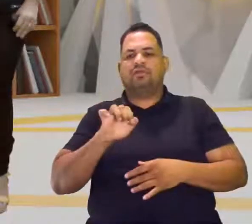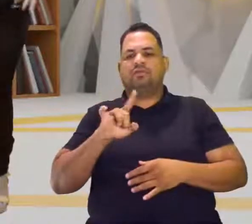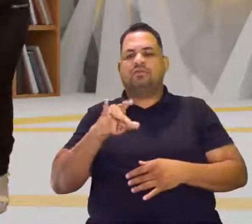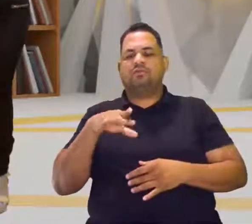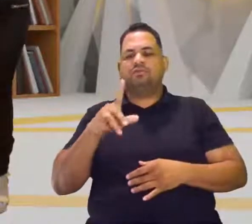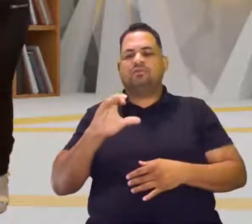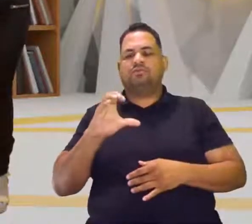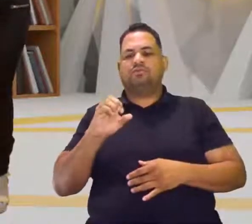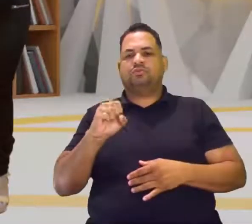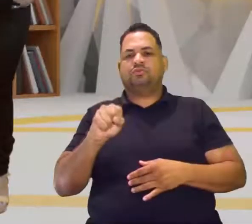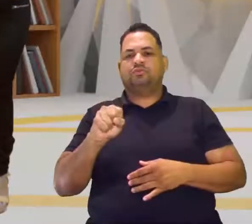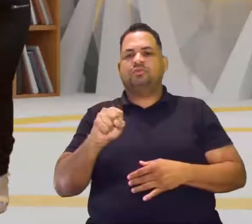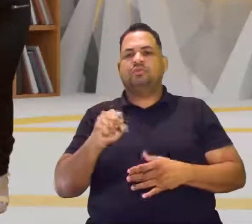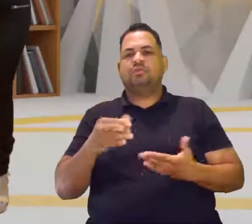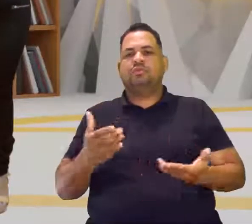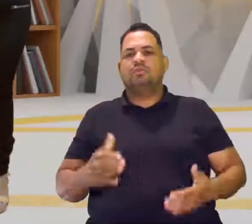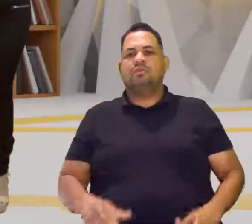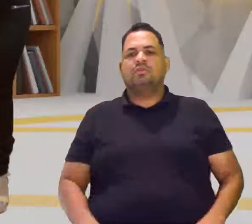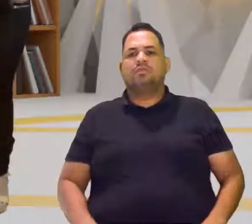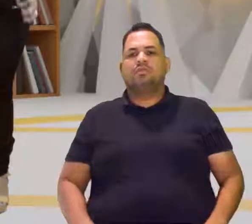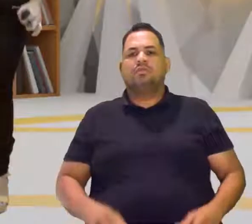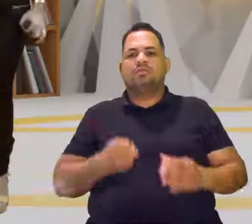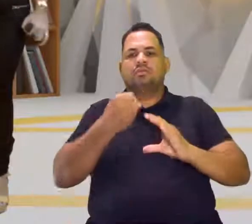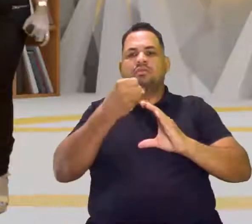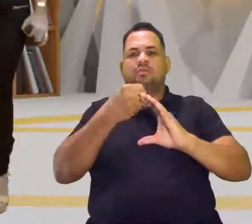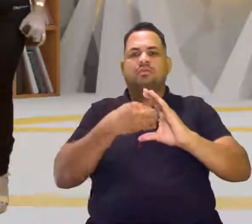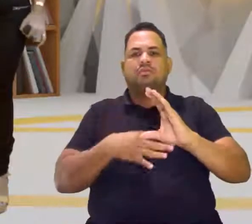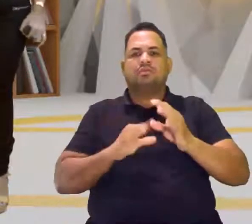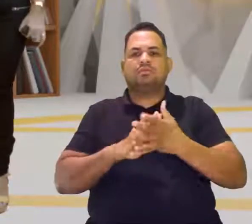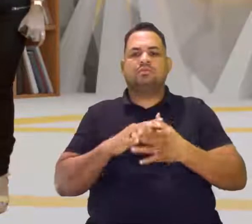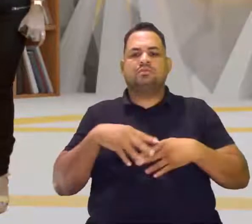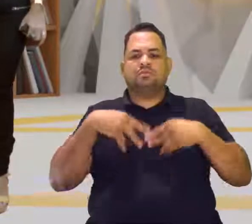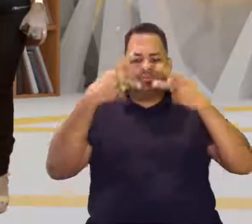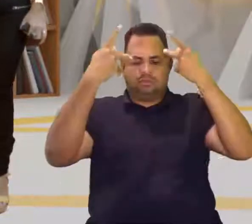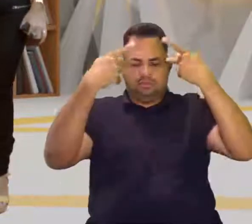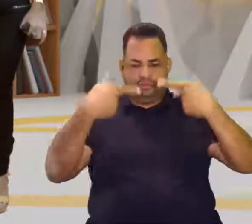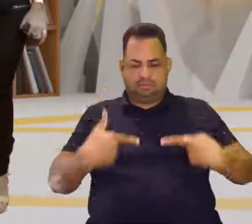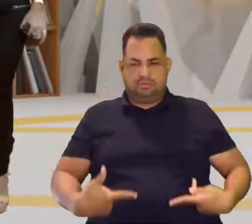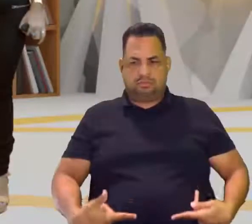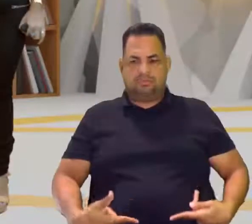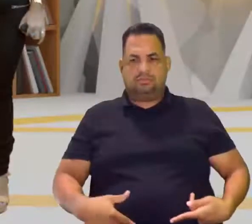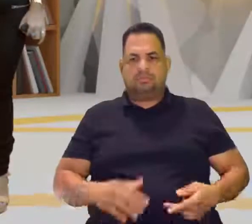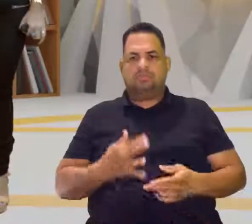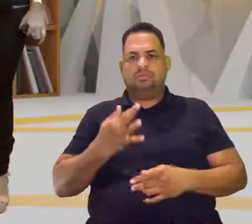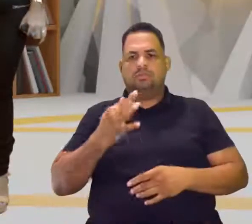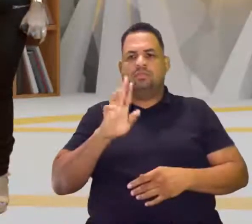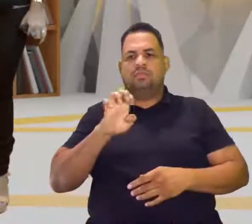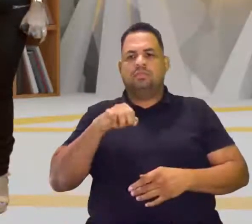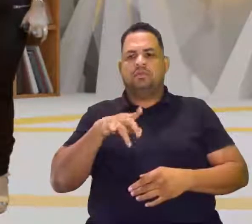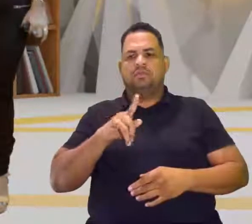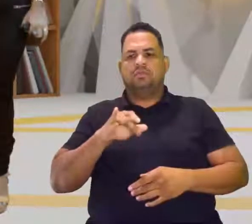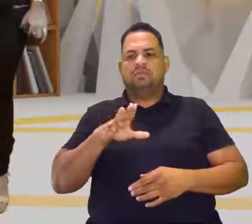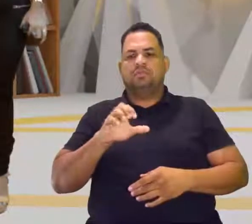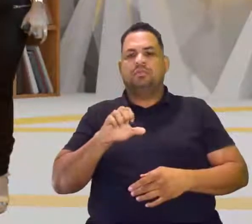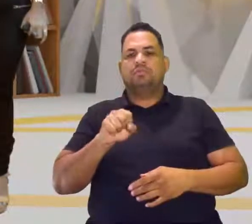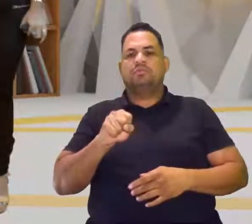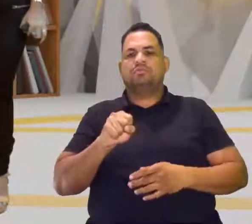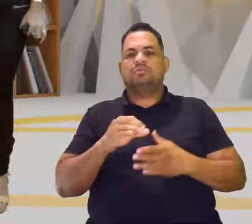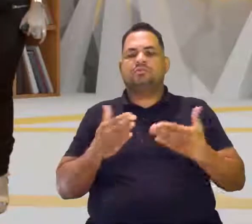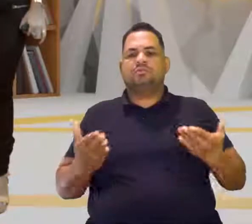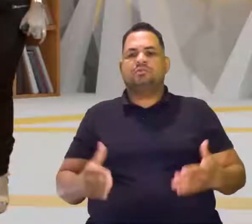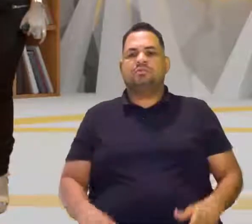que que são fenótipos é ali características físicas então o fenótipo essas